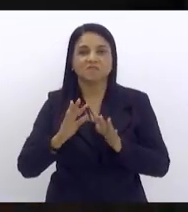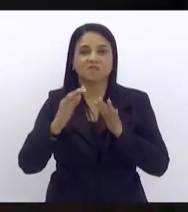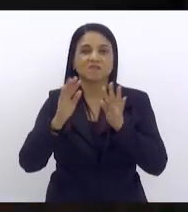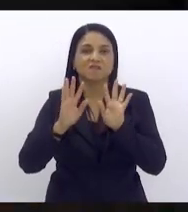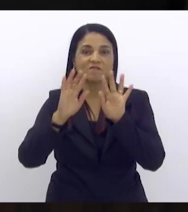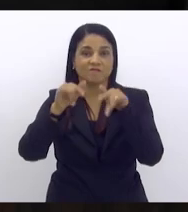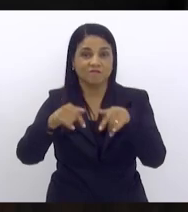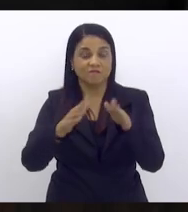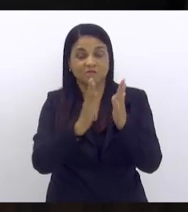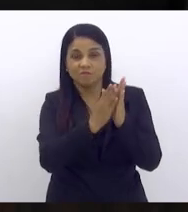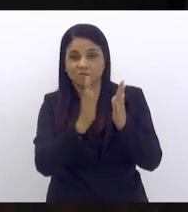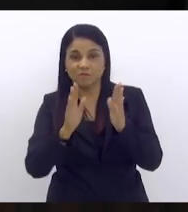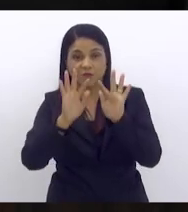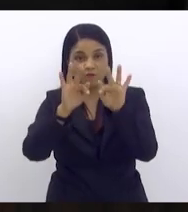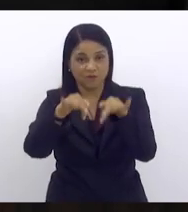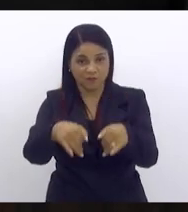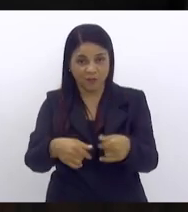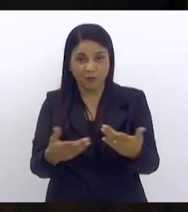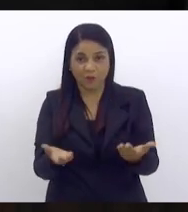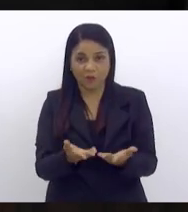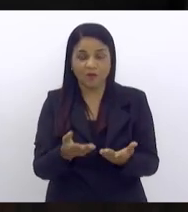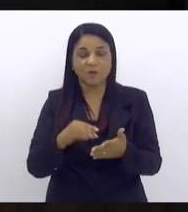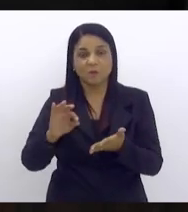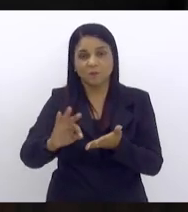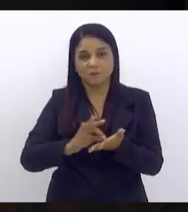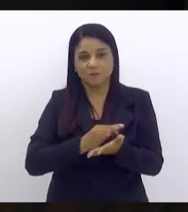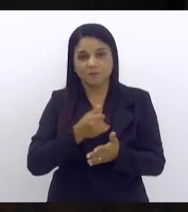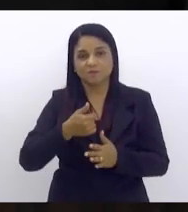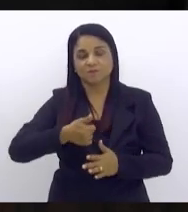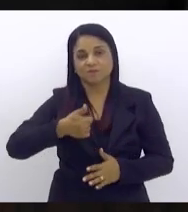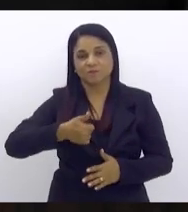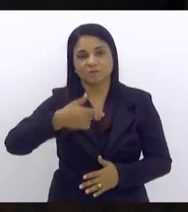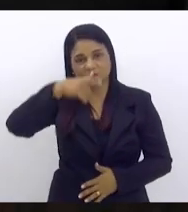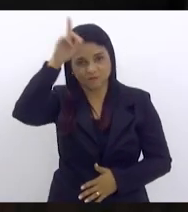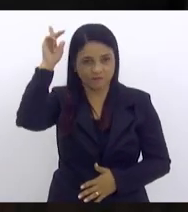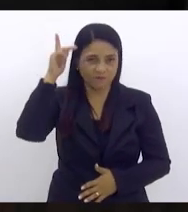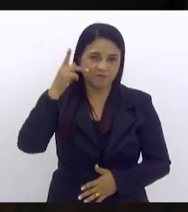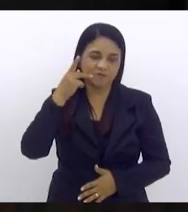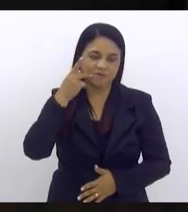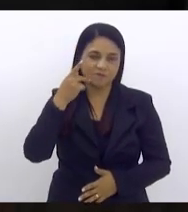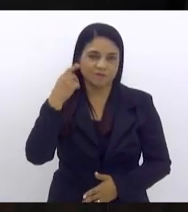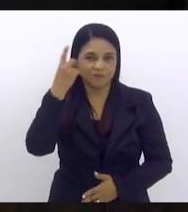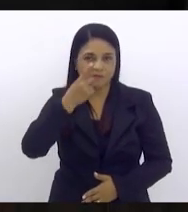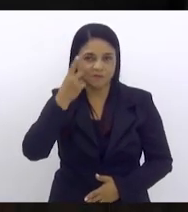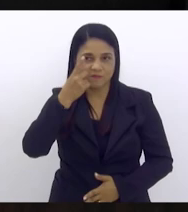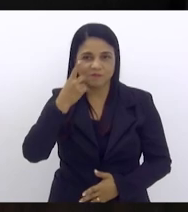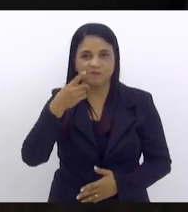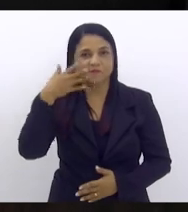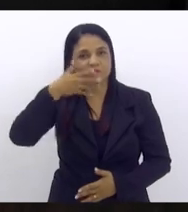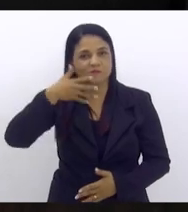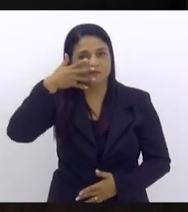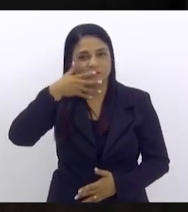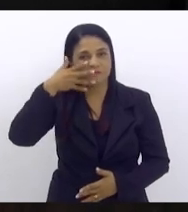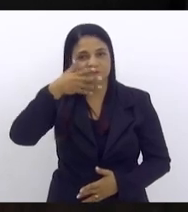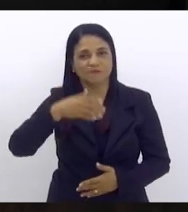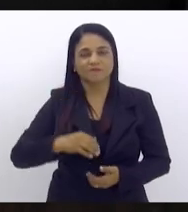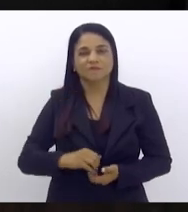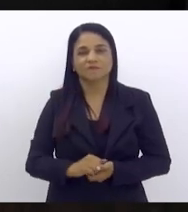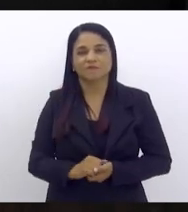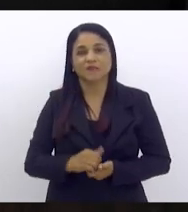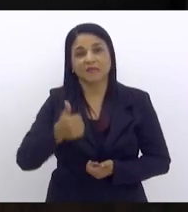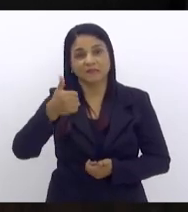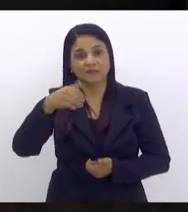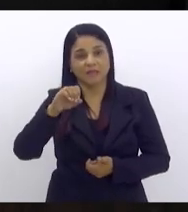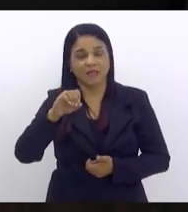seu expediente final com o primeiro orador inscrito, o deputado Luiz Paulo. Você nem se dispõe de 10 minutos no tempo